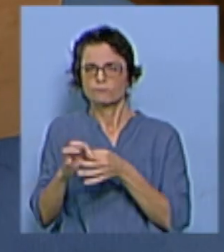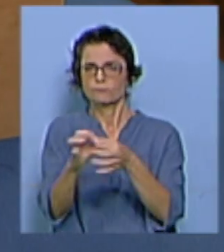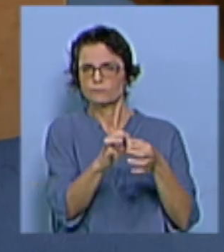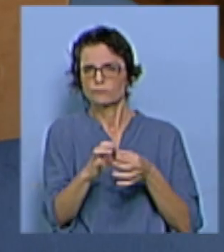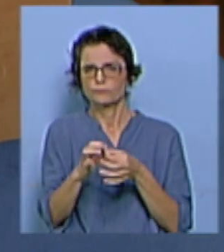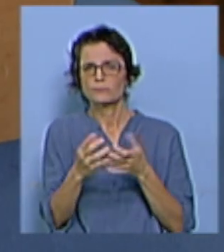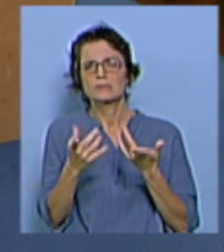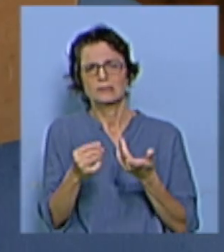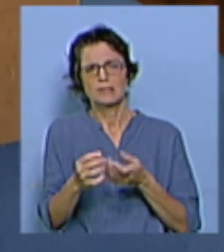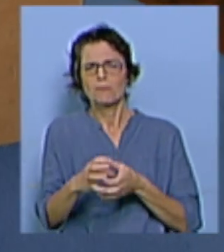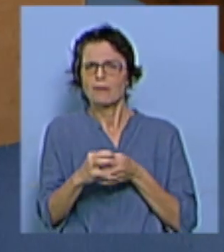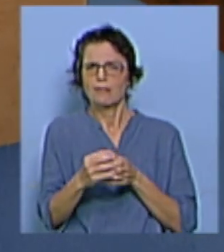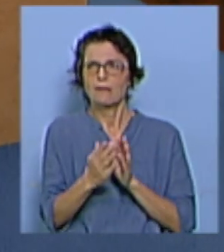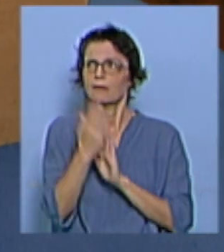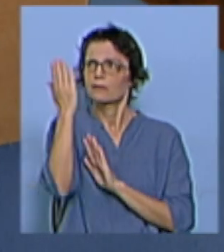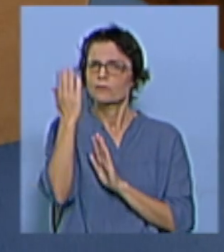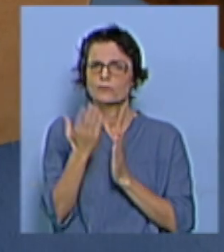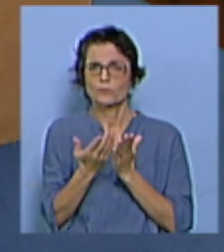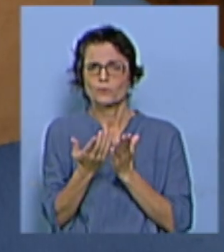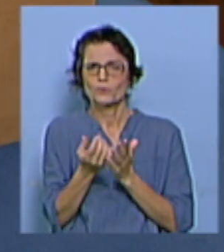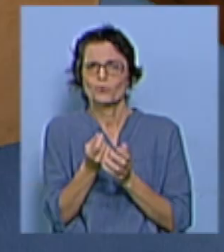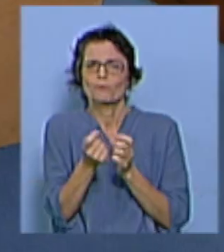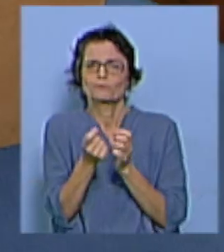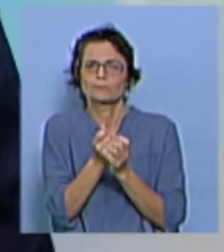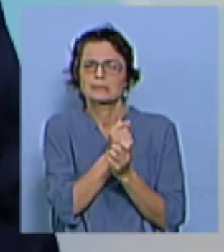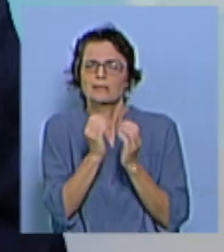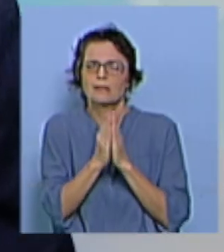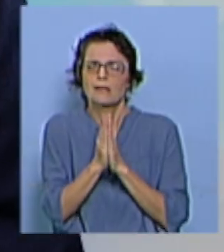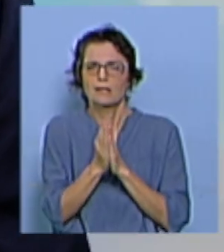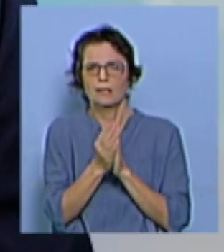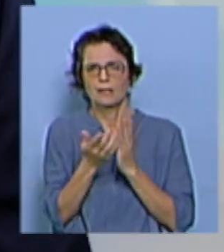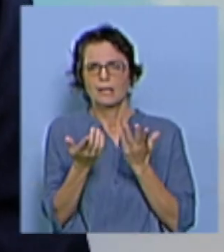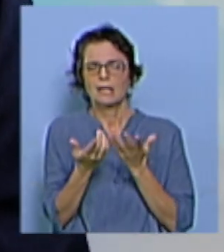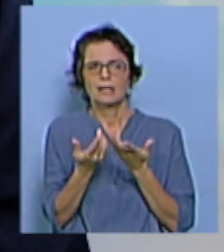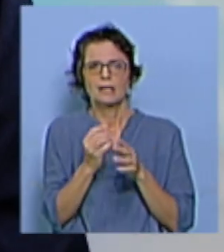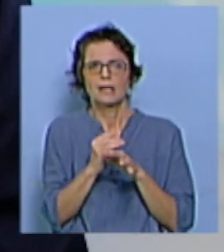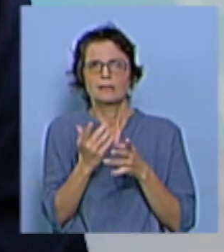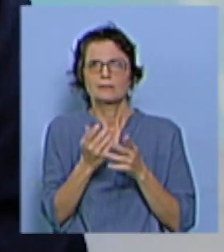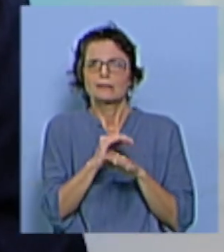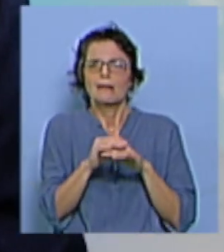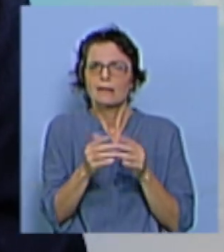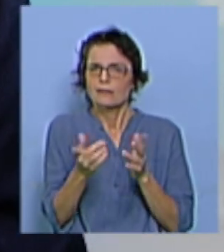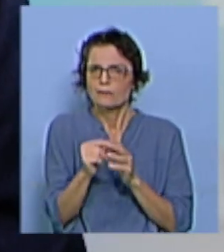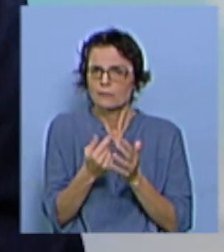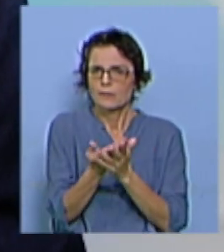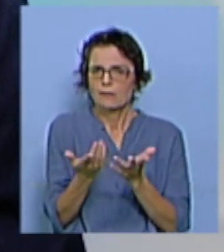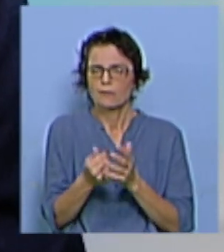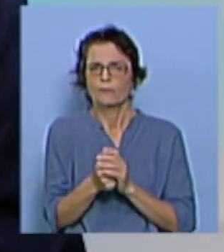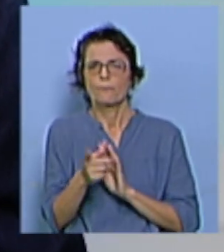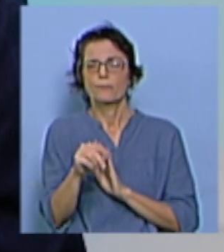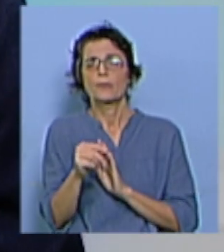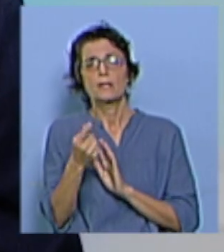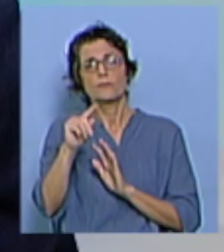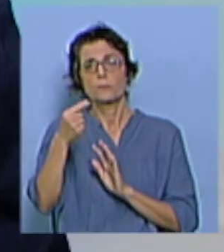daquelas propostas e, portanto, sentirem-se também próximas da paróquia e daquela palavra que ali era partilhada. Depois isso terminou quando voltámos às missas